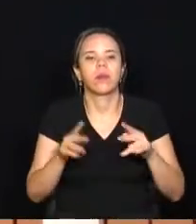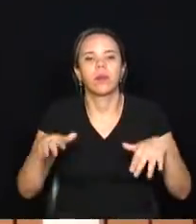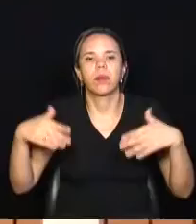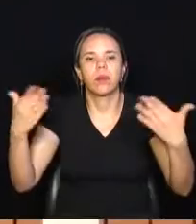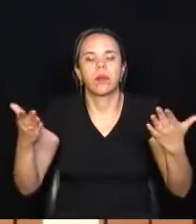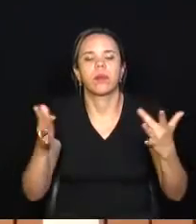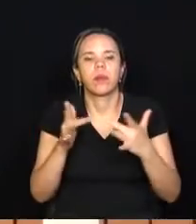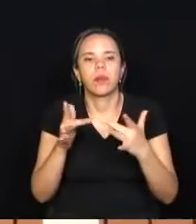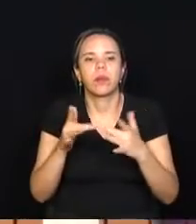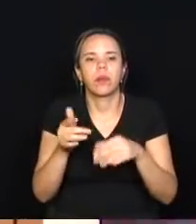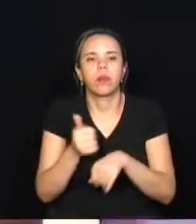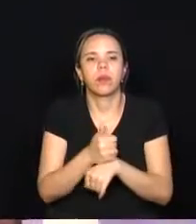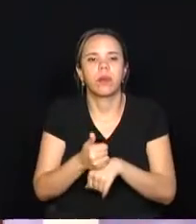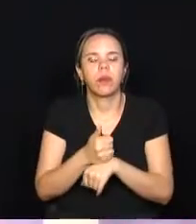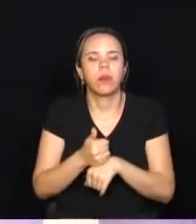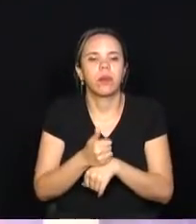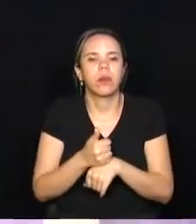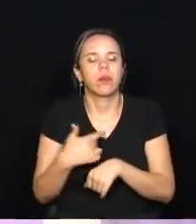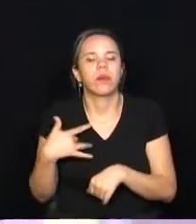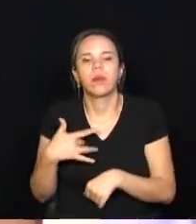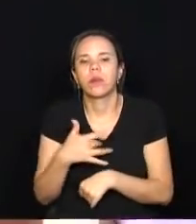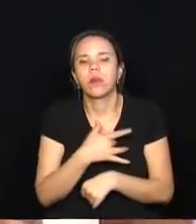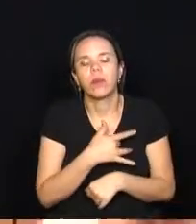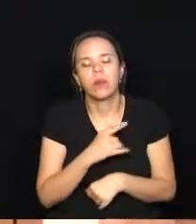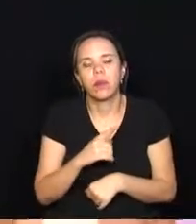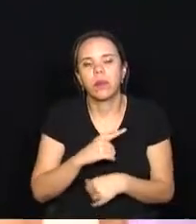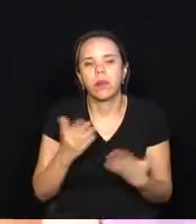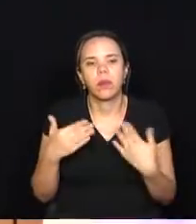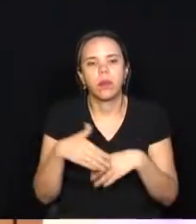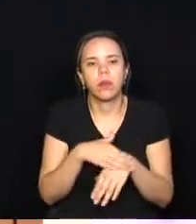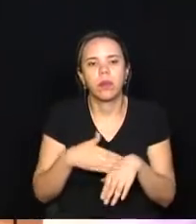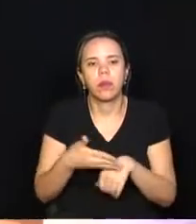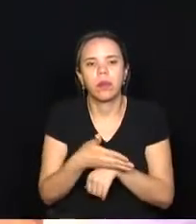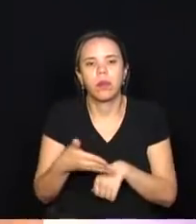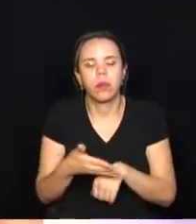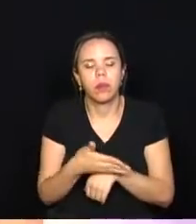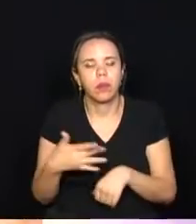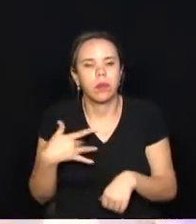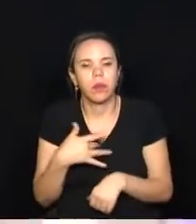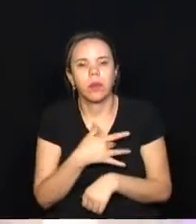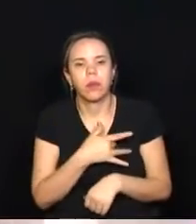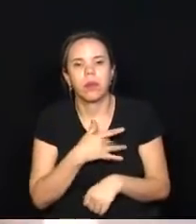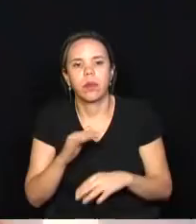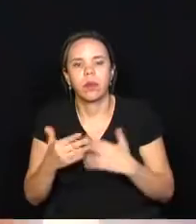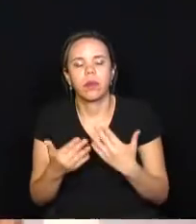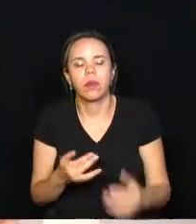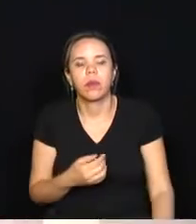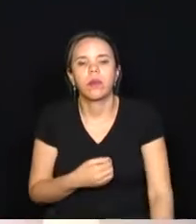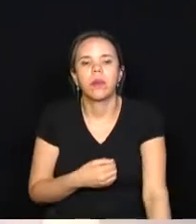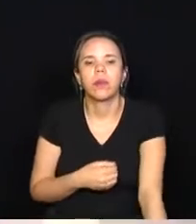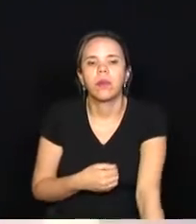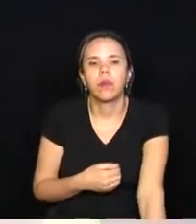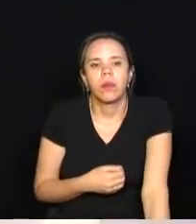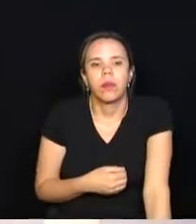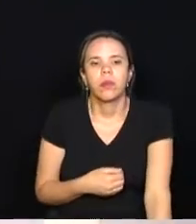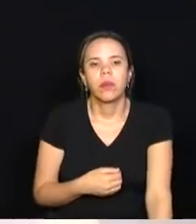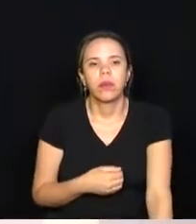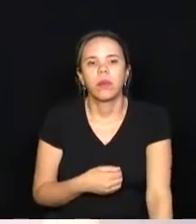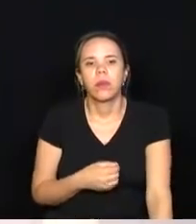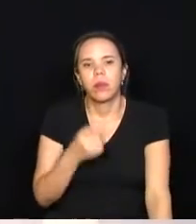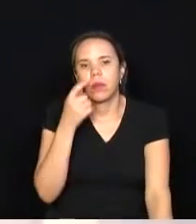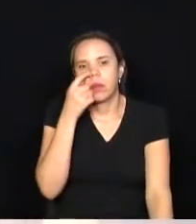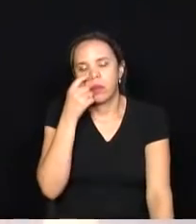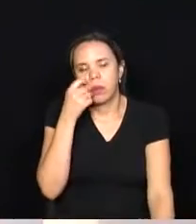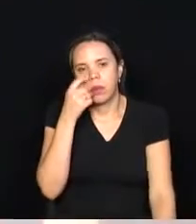né? Tanto a nível de saúde, que você tem que participar da saúde do bairro, por exemplo, tá? E da questão